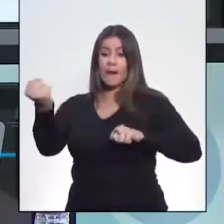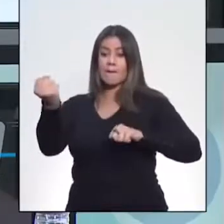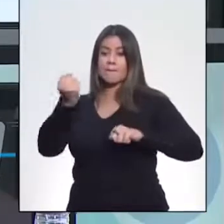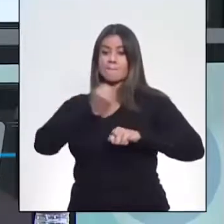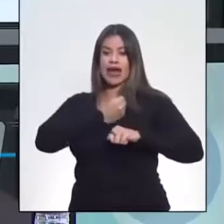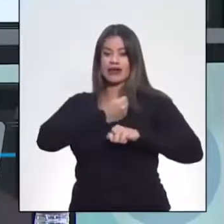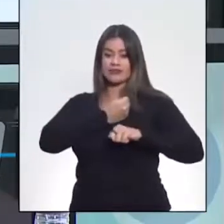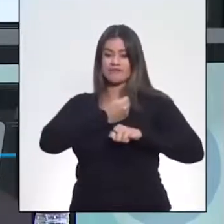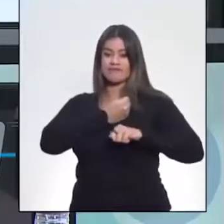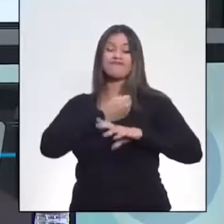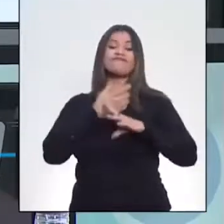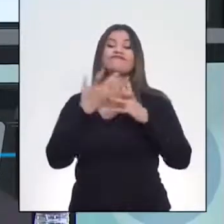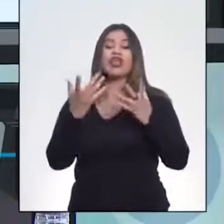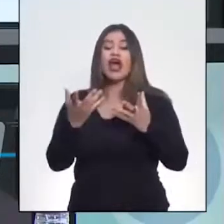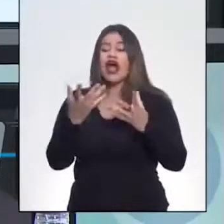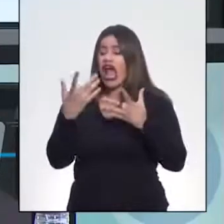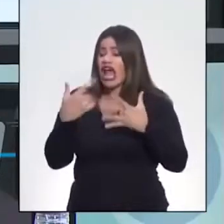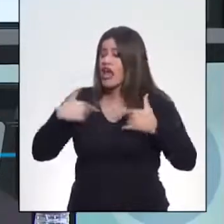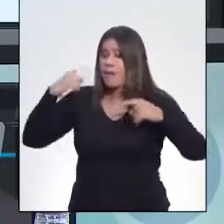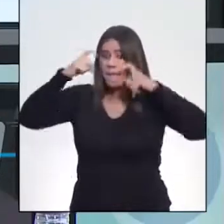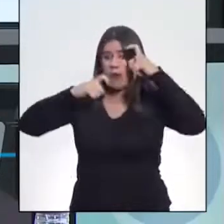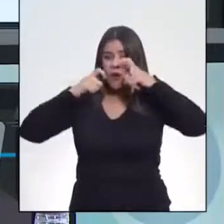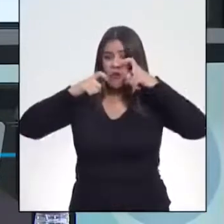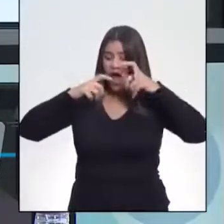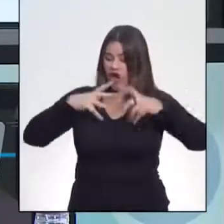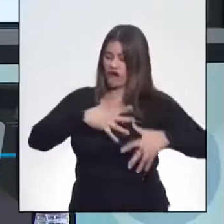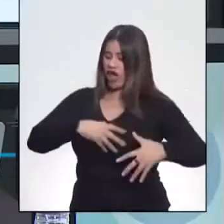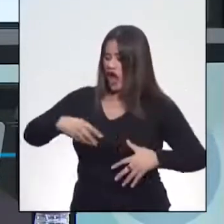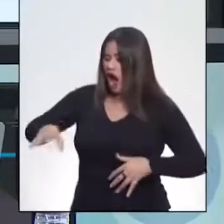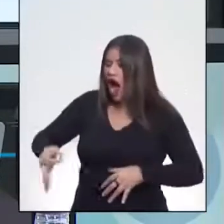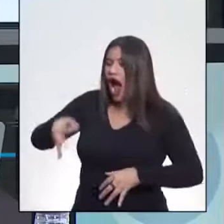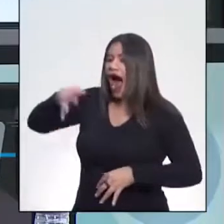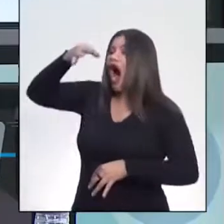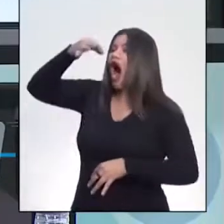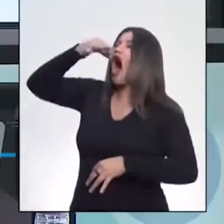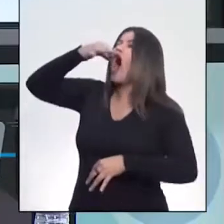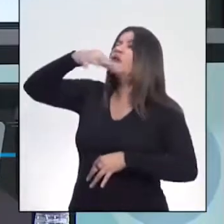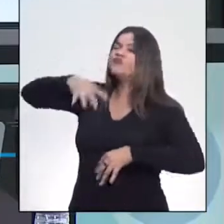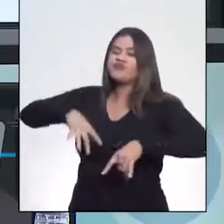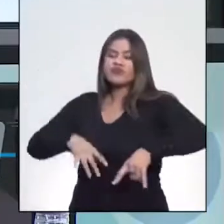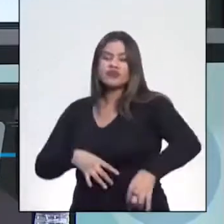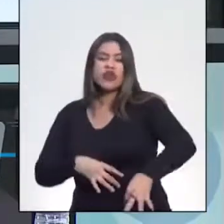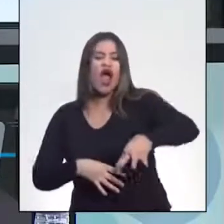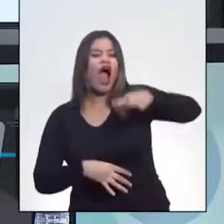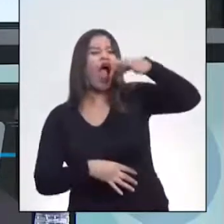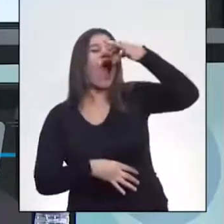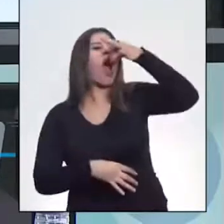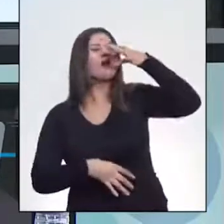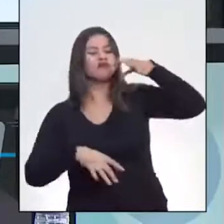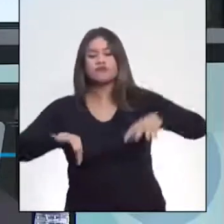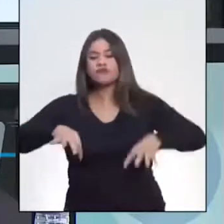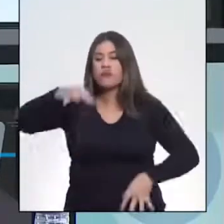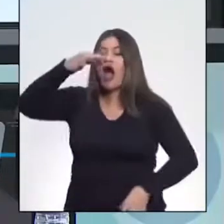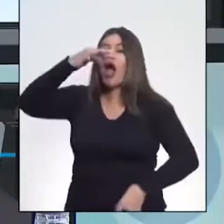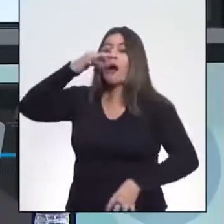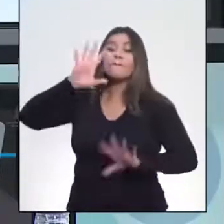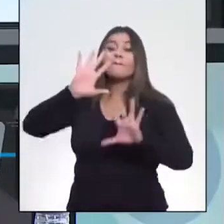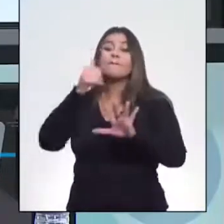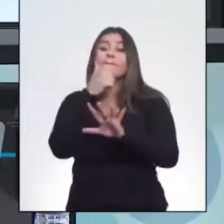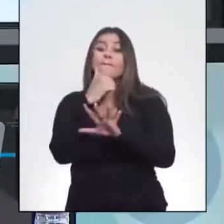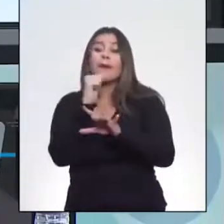tira todos os seus irmãos de lá de dentro da barriga de Cronos E aí são todos os os deuses o bom